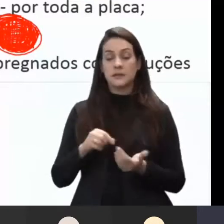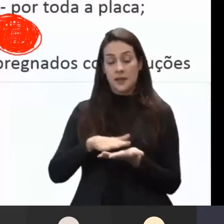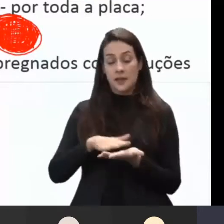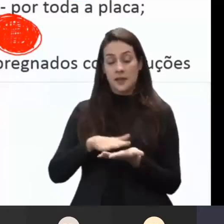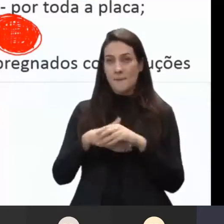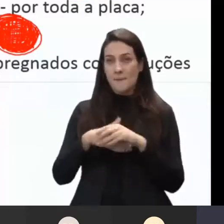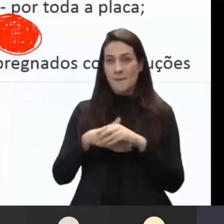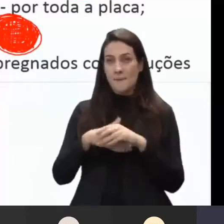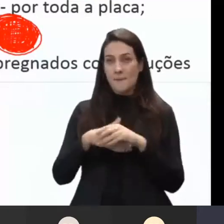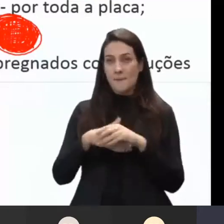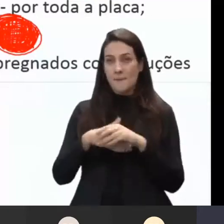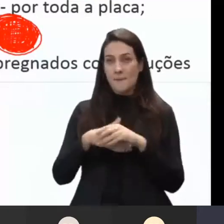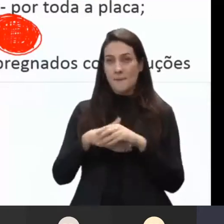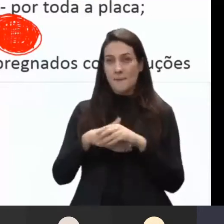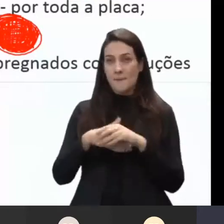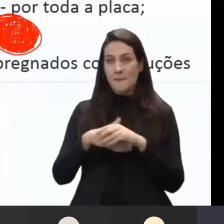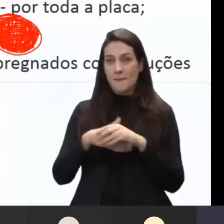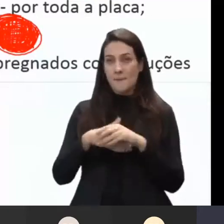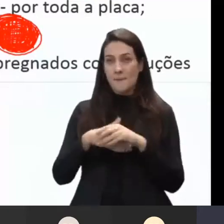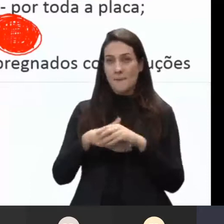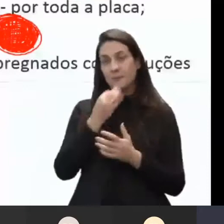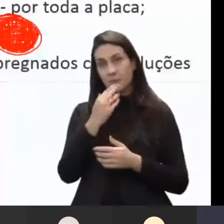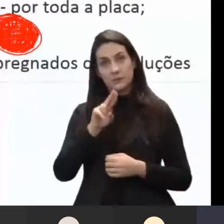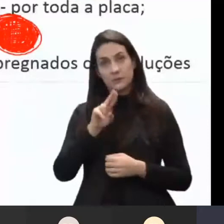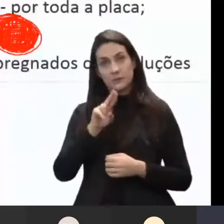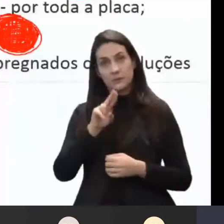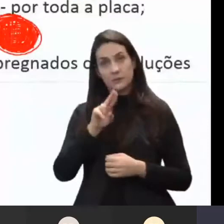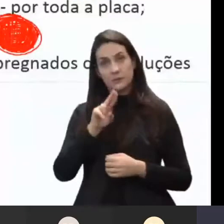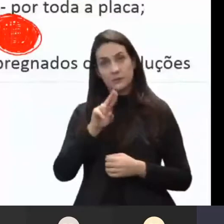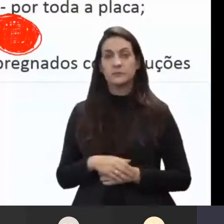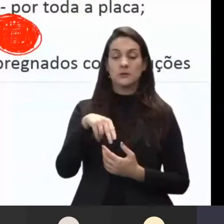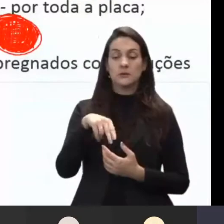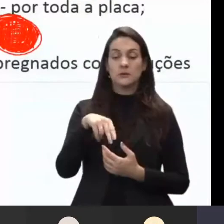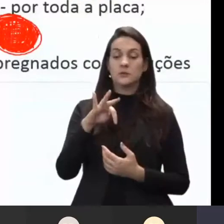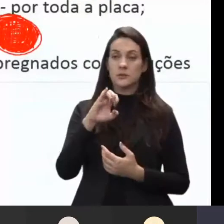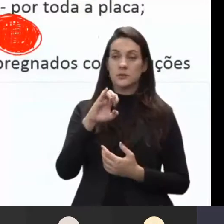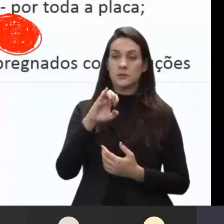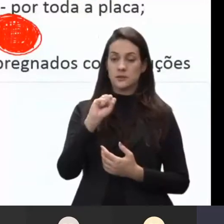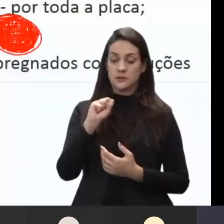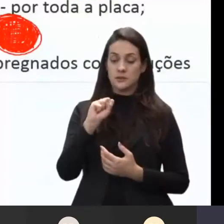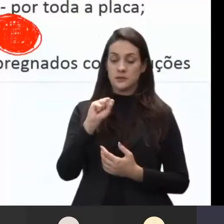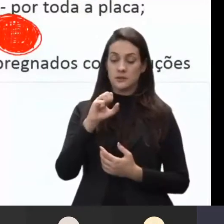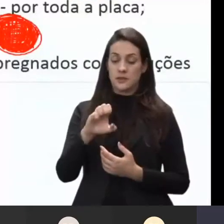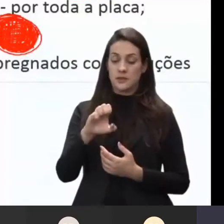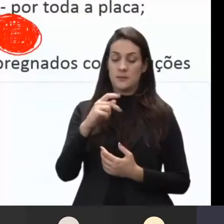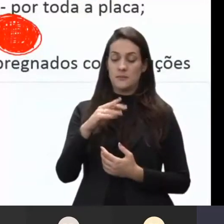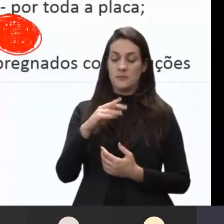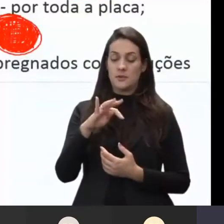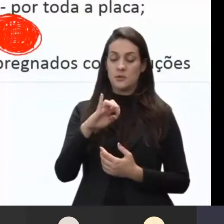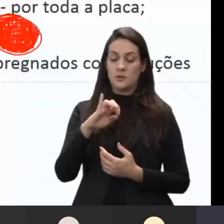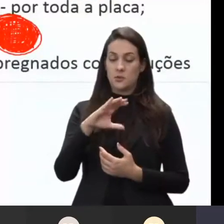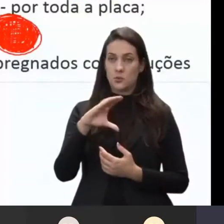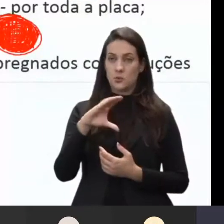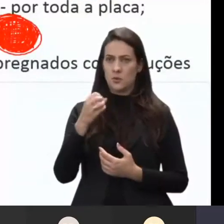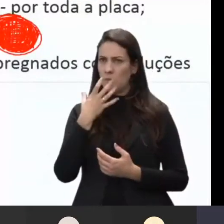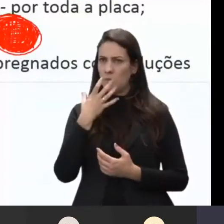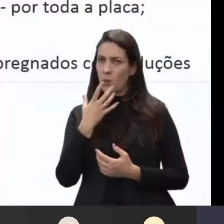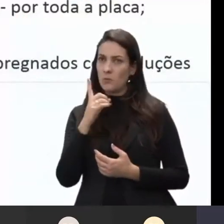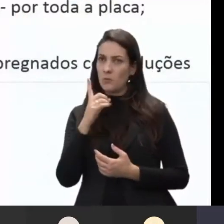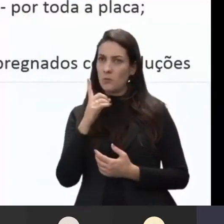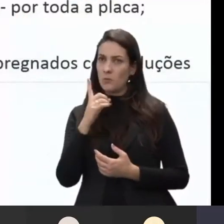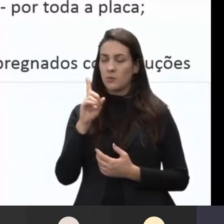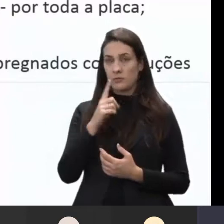mãos. Então, vamos testar aí a ação desse antisséptico para ver se realmente ele é um bom antisséptico. E é muito